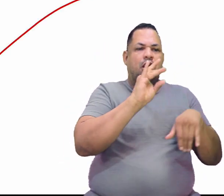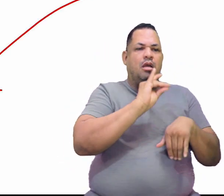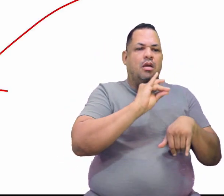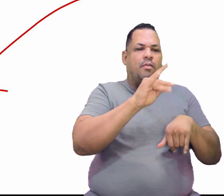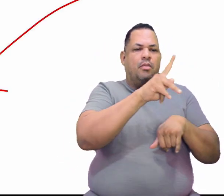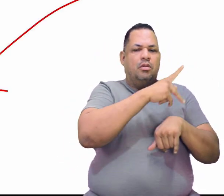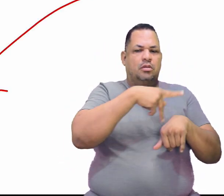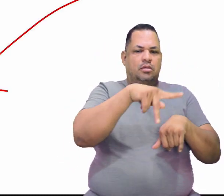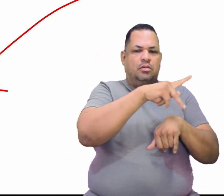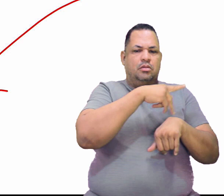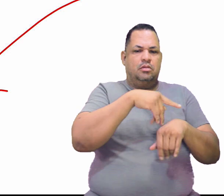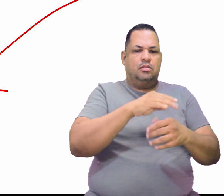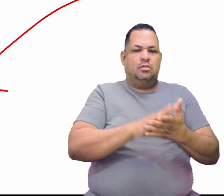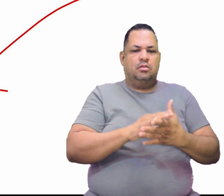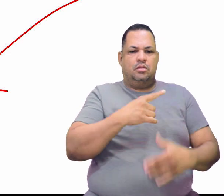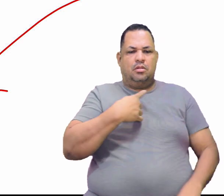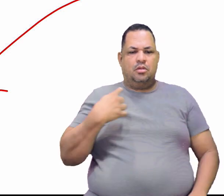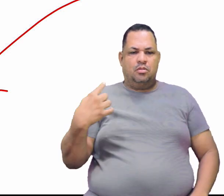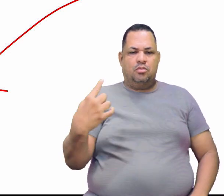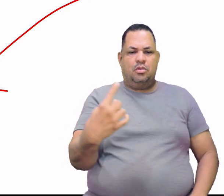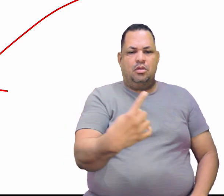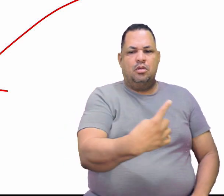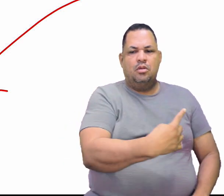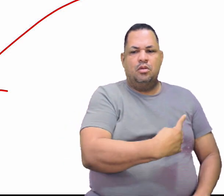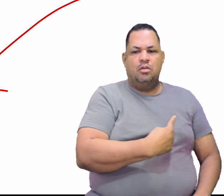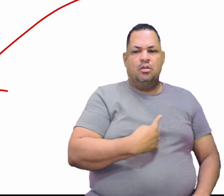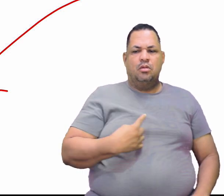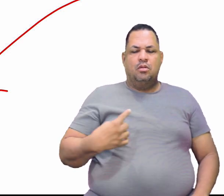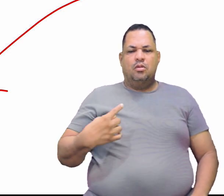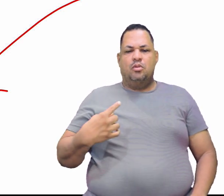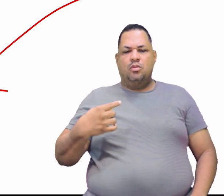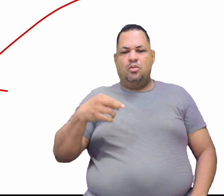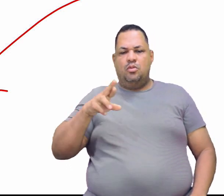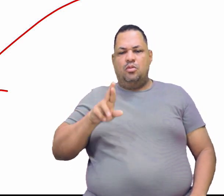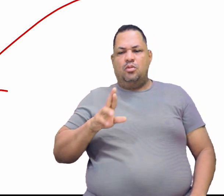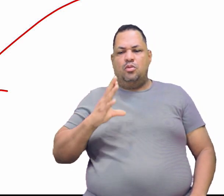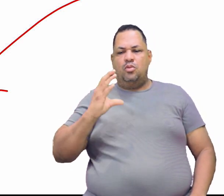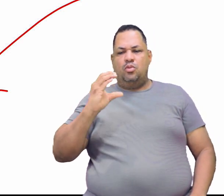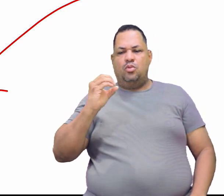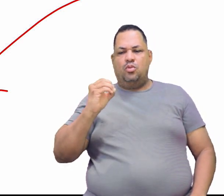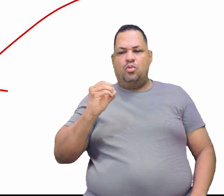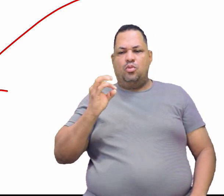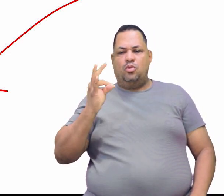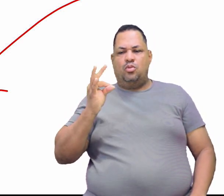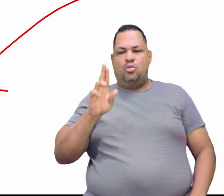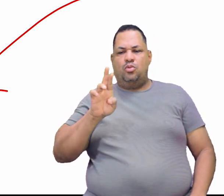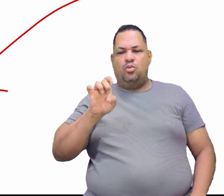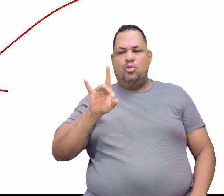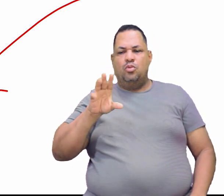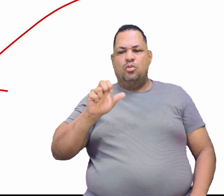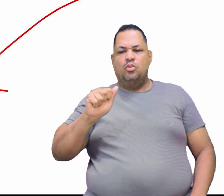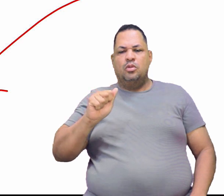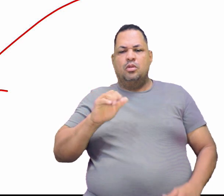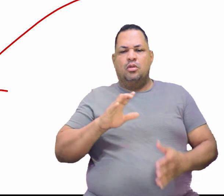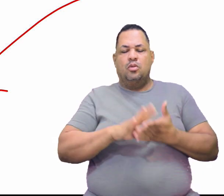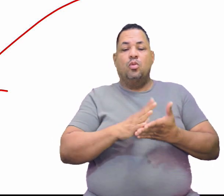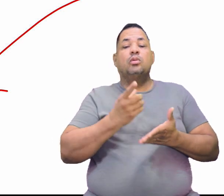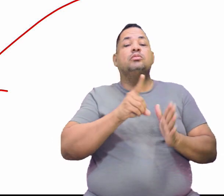que vocês estão vendo aqui é uma rotunda. Quando a locomotiva ela ficava bem no